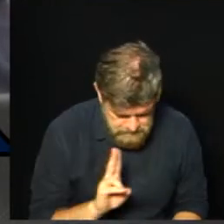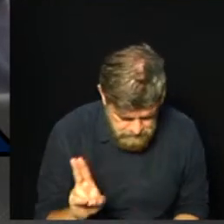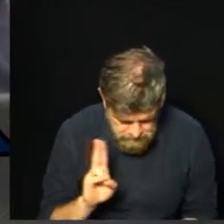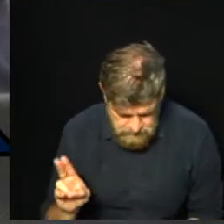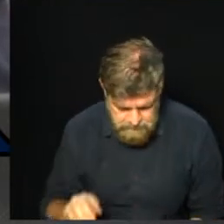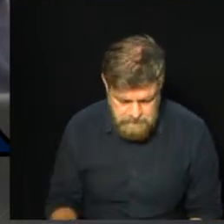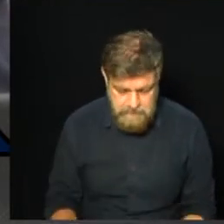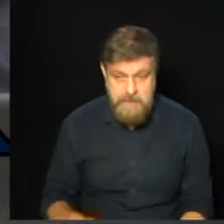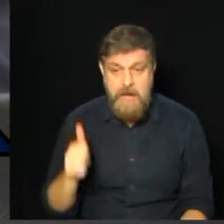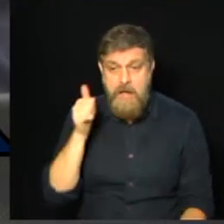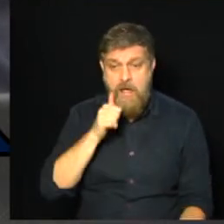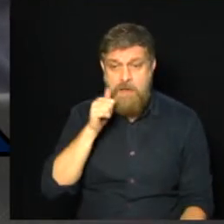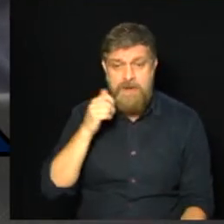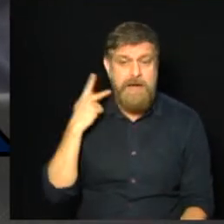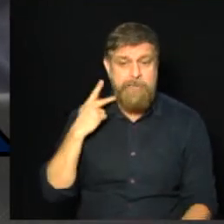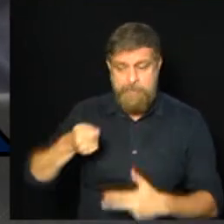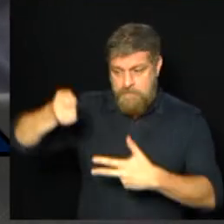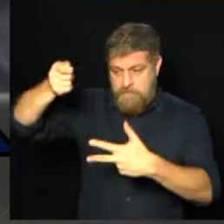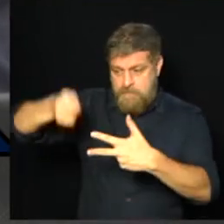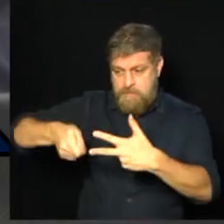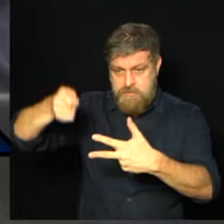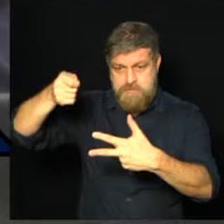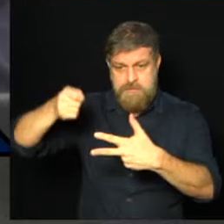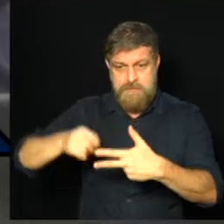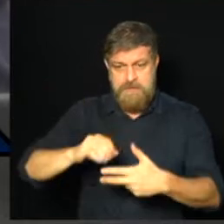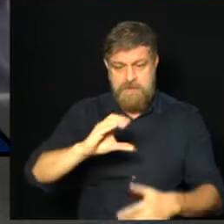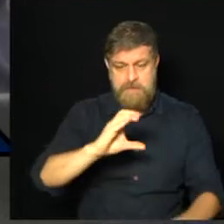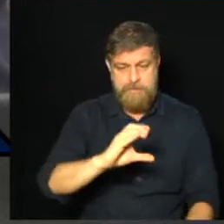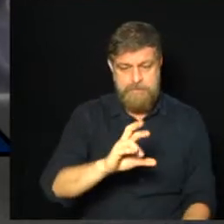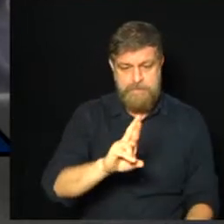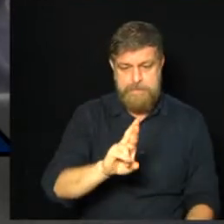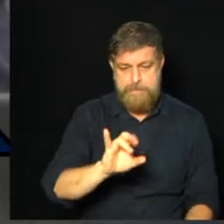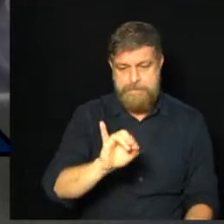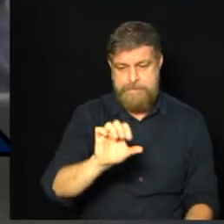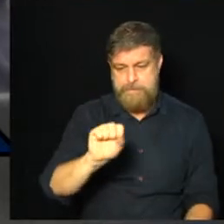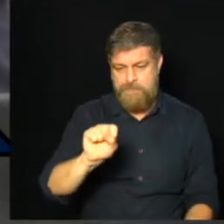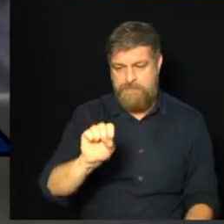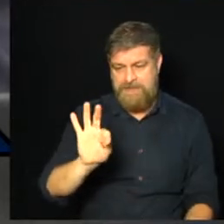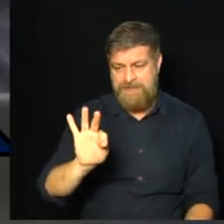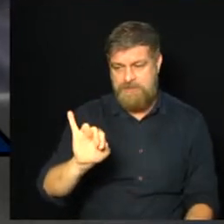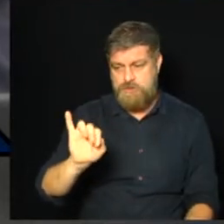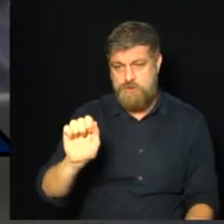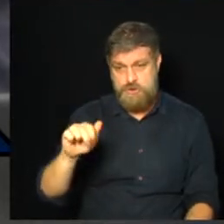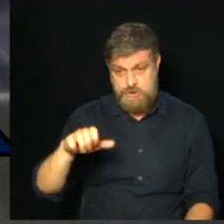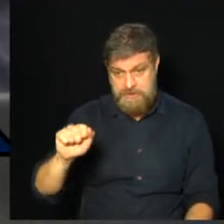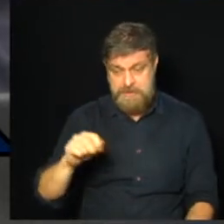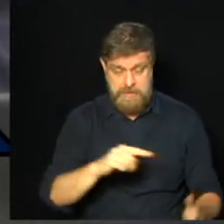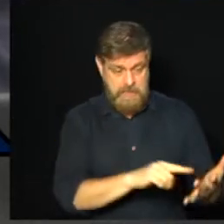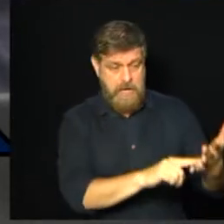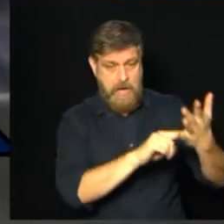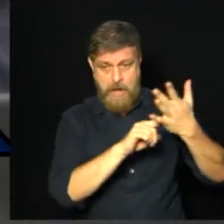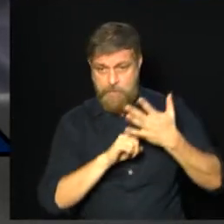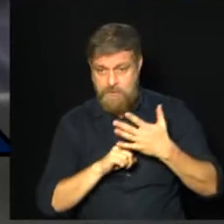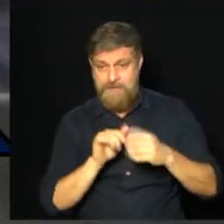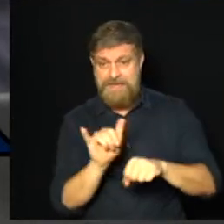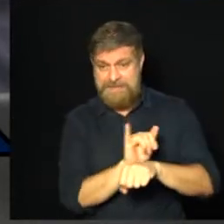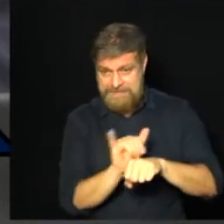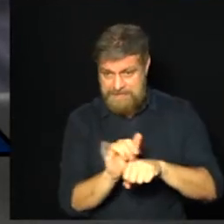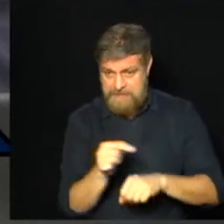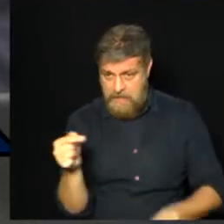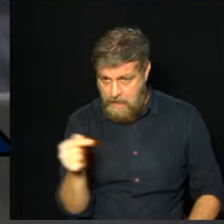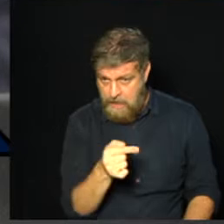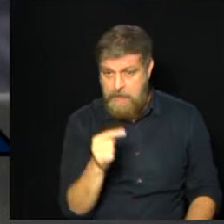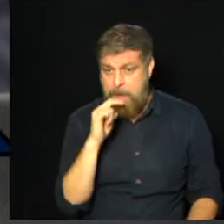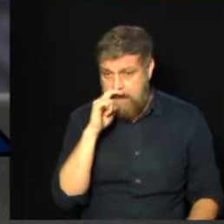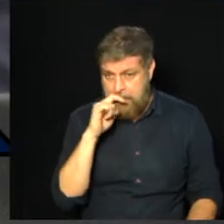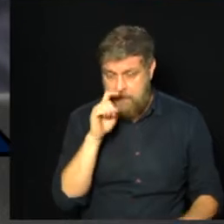promotora, doutora Cristiane, numa visita que fizemos ao Hospital Ouro Verde, ele nos apresentou o plano estratégico, dizendo, olha, a rede